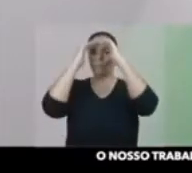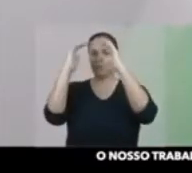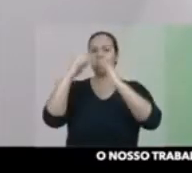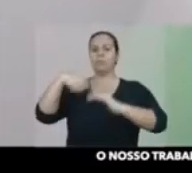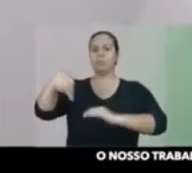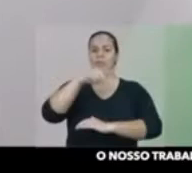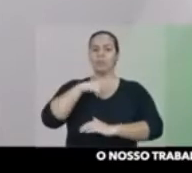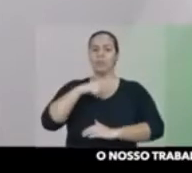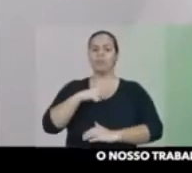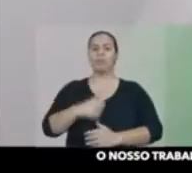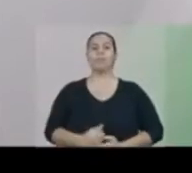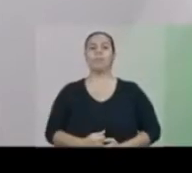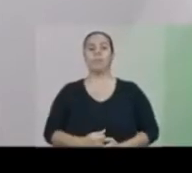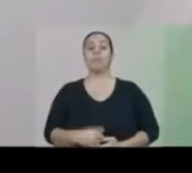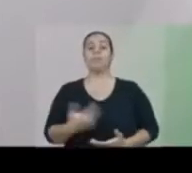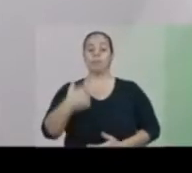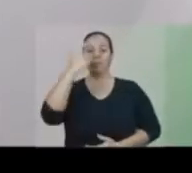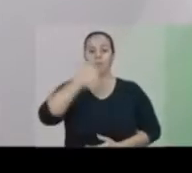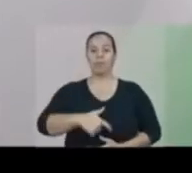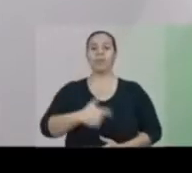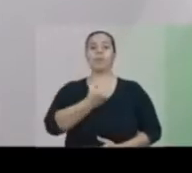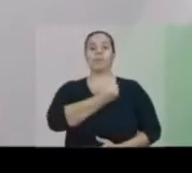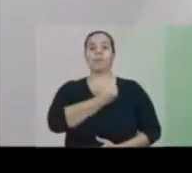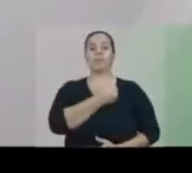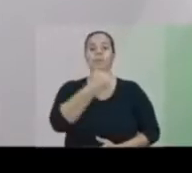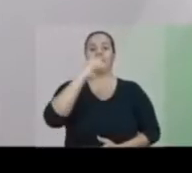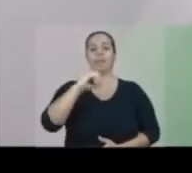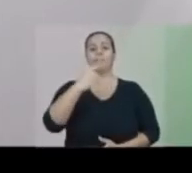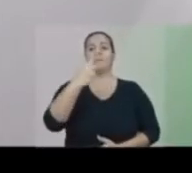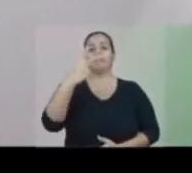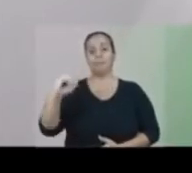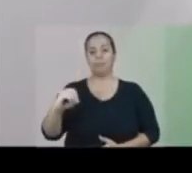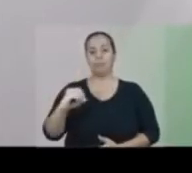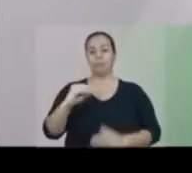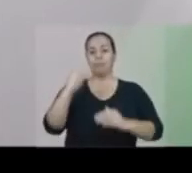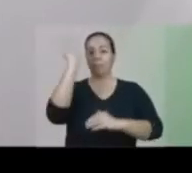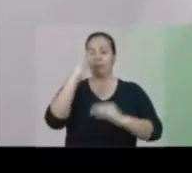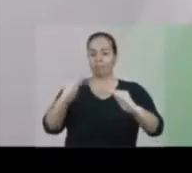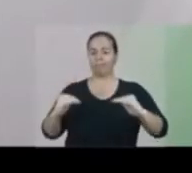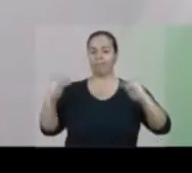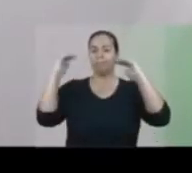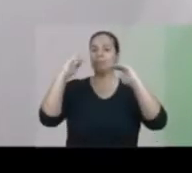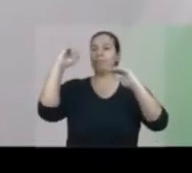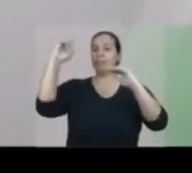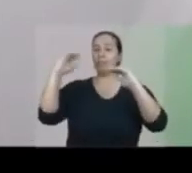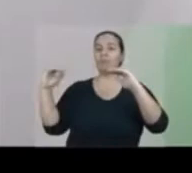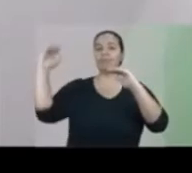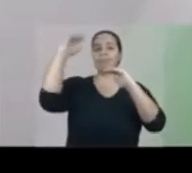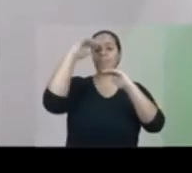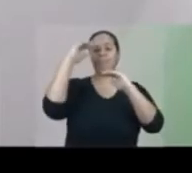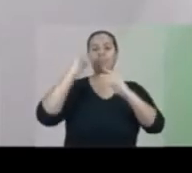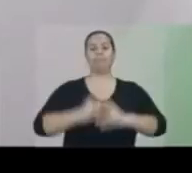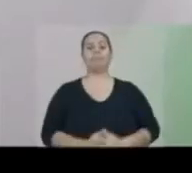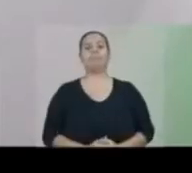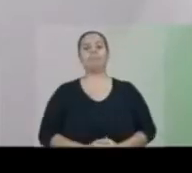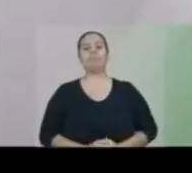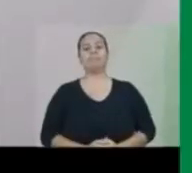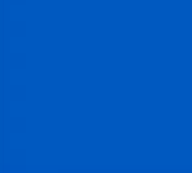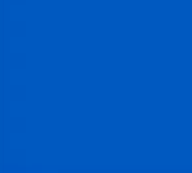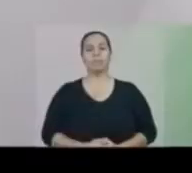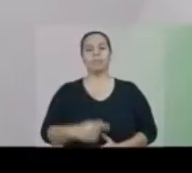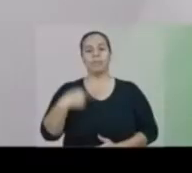que temos com os eleitores do Rio. Sou Carlos Bolsonaro e meu número é 10120. Brasil acima de tudo, Deus acima de